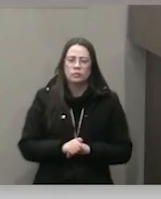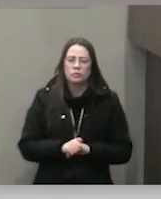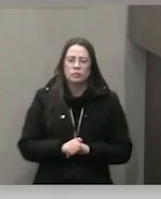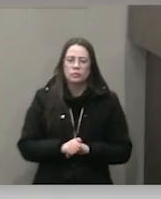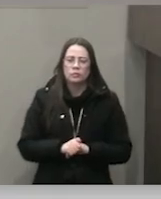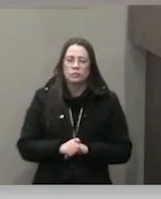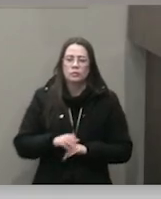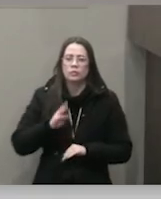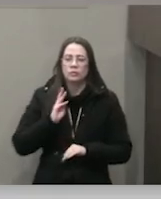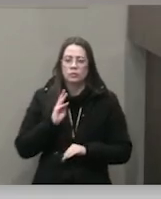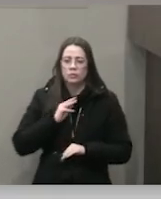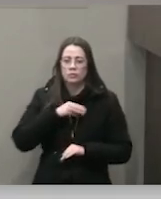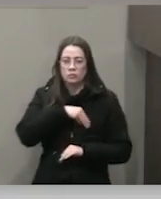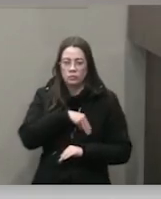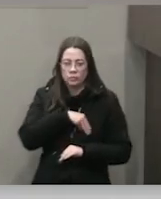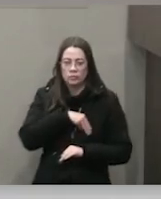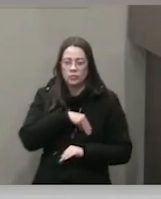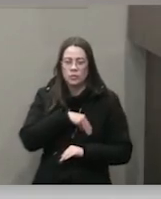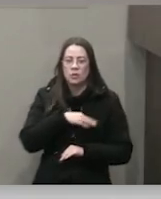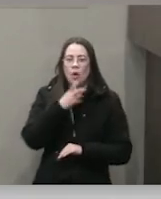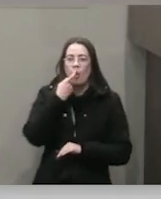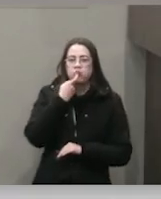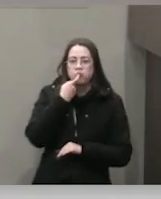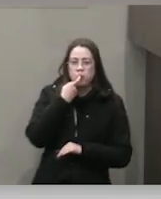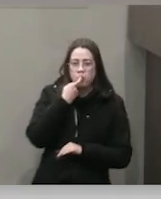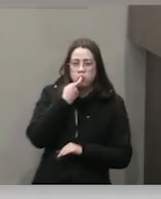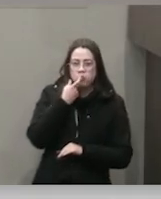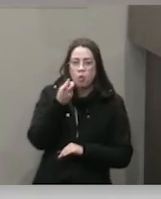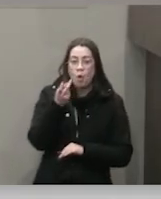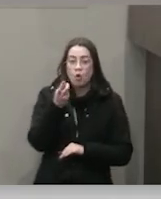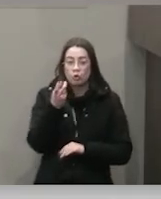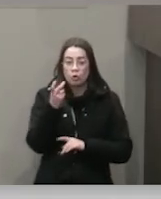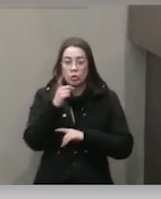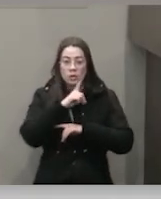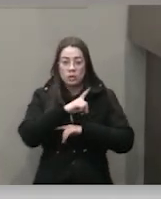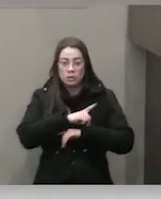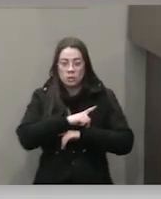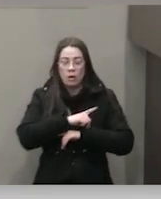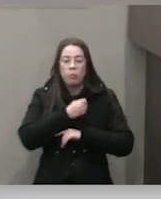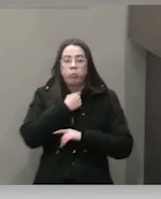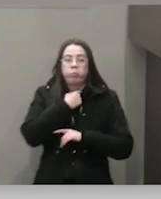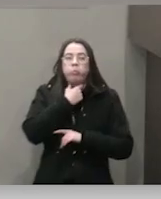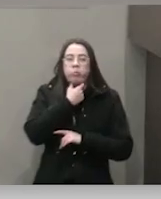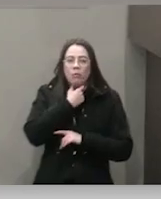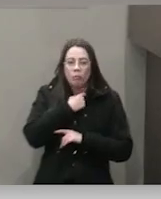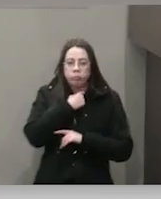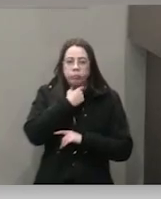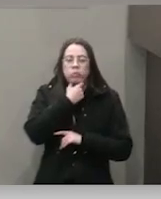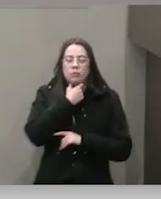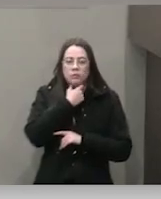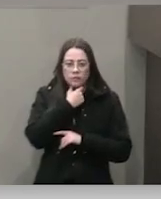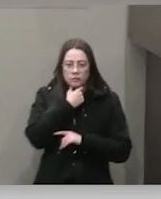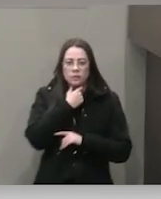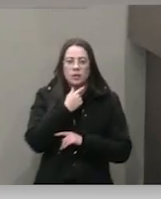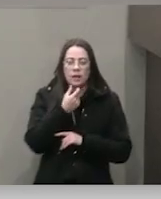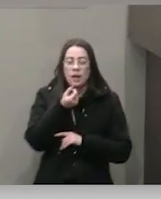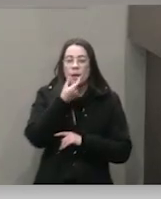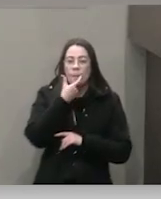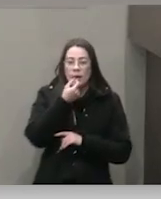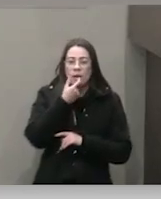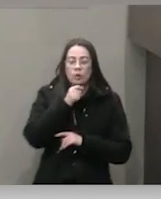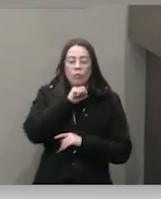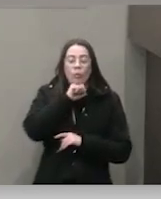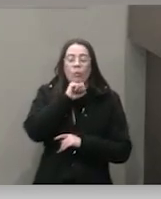a Brigada Militar com um neném apenas de 12 dias de vida, que havia se engasgado com medicamento. E no portão